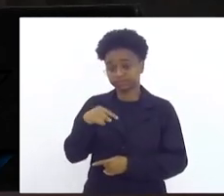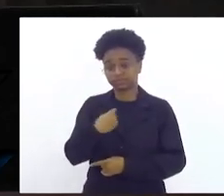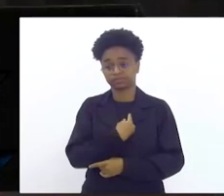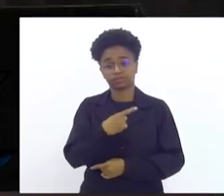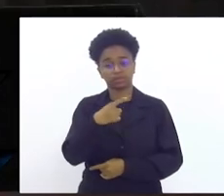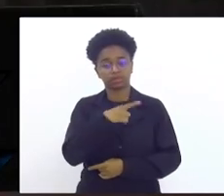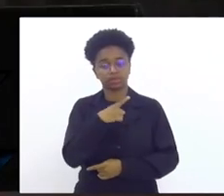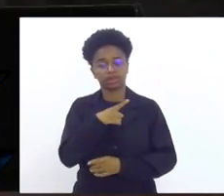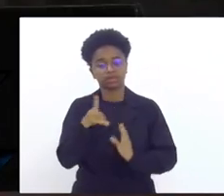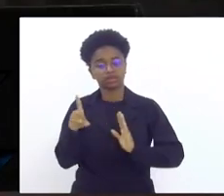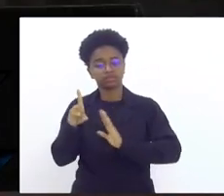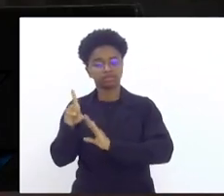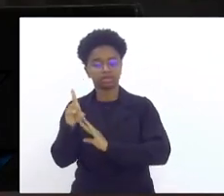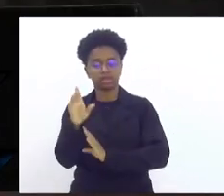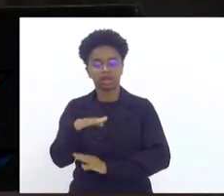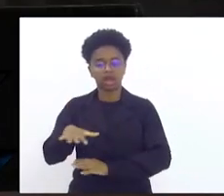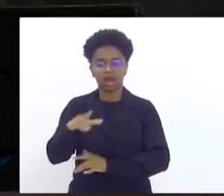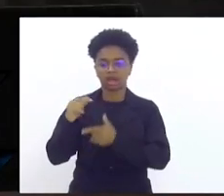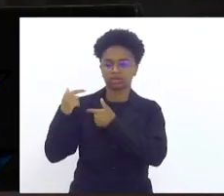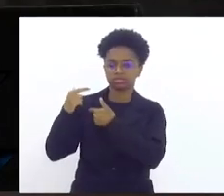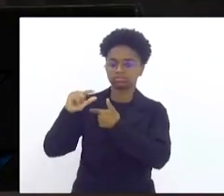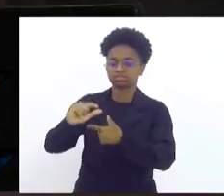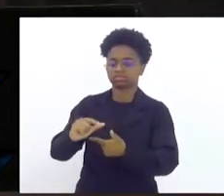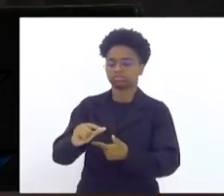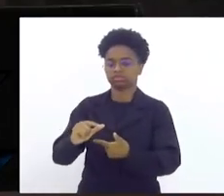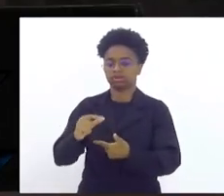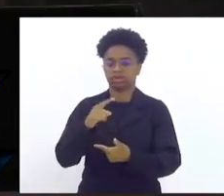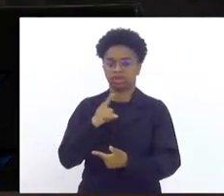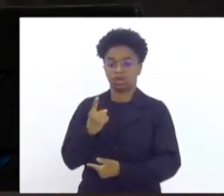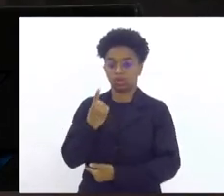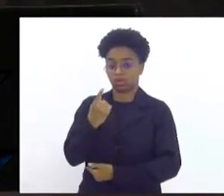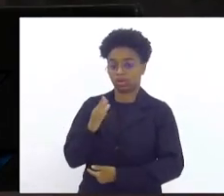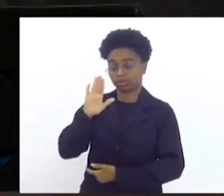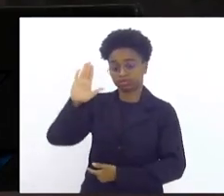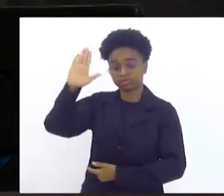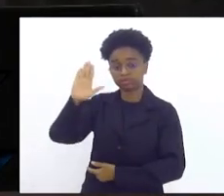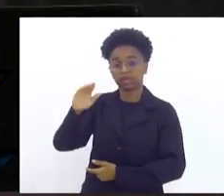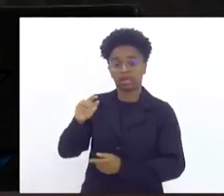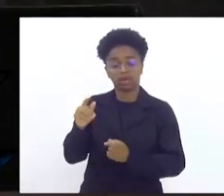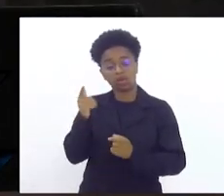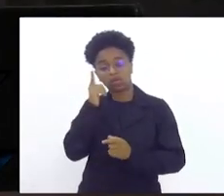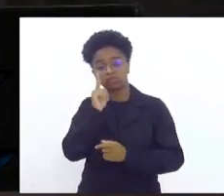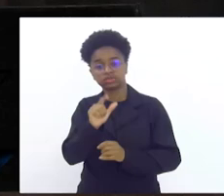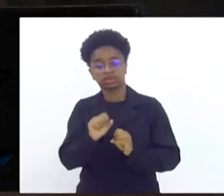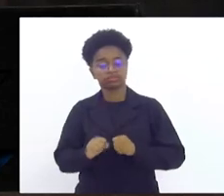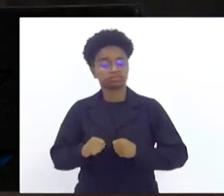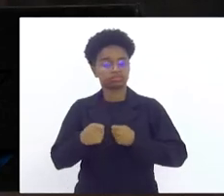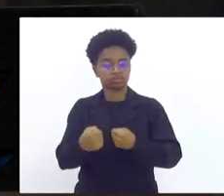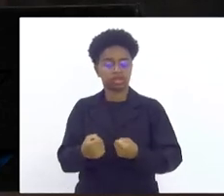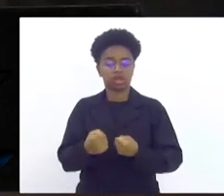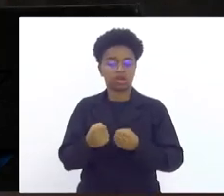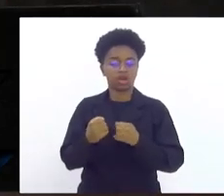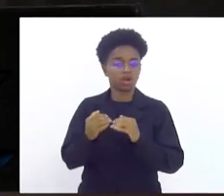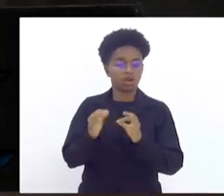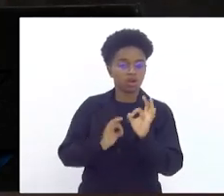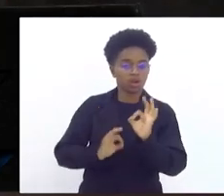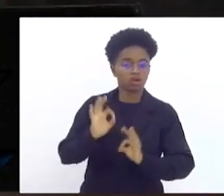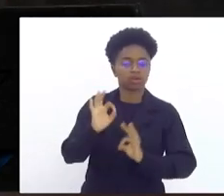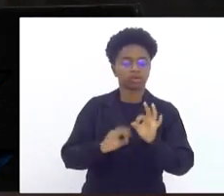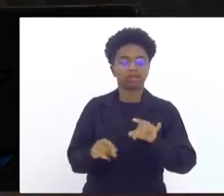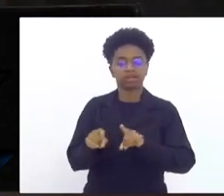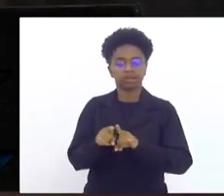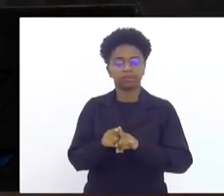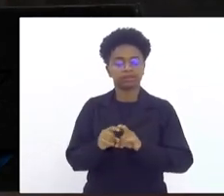na direita no campo conservador uma candidatura que possa defender a ordem que possa enfrentar